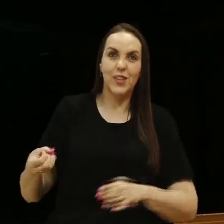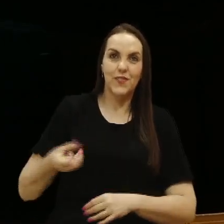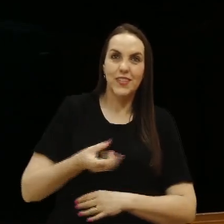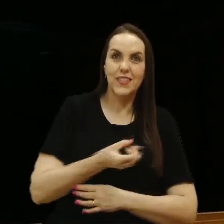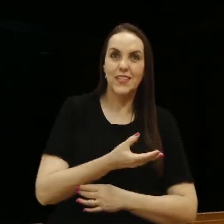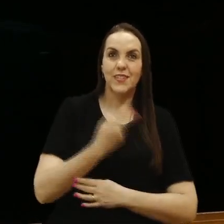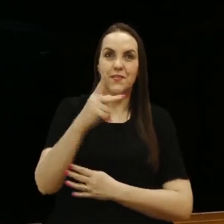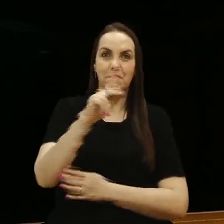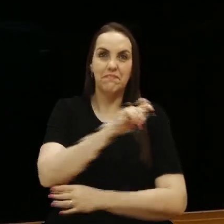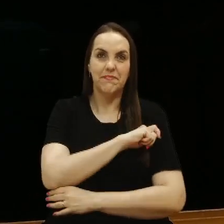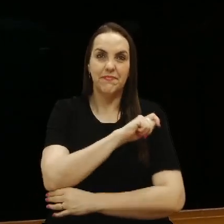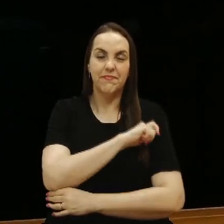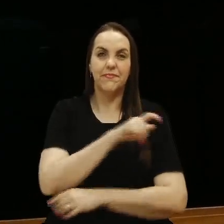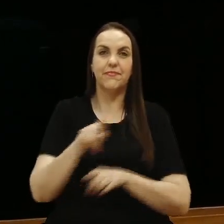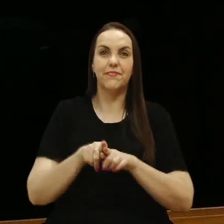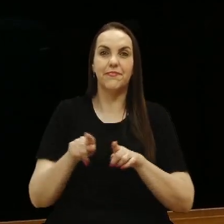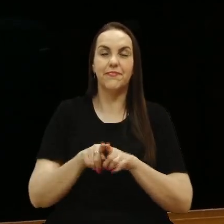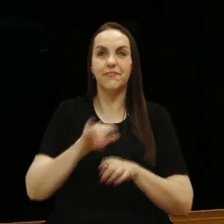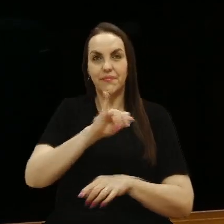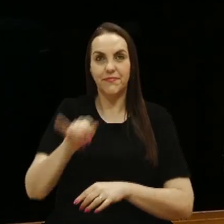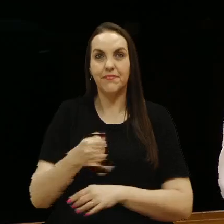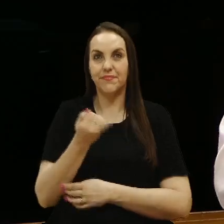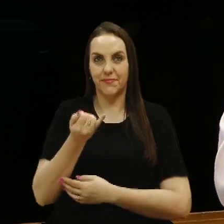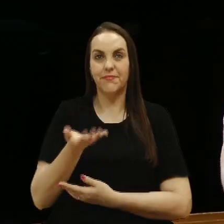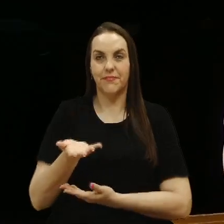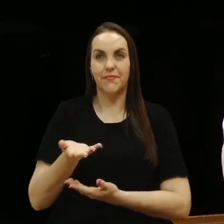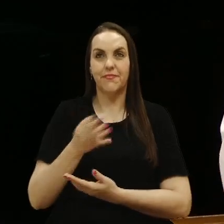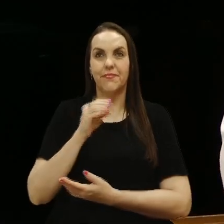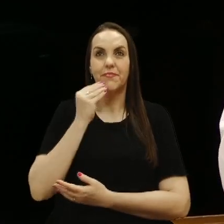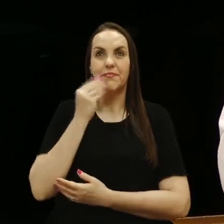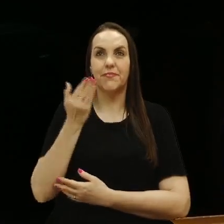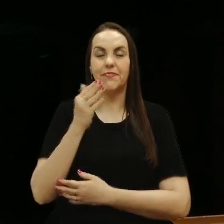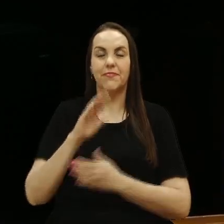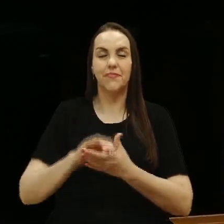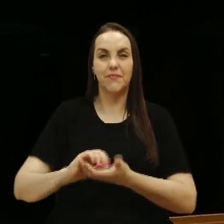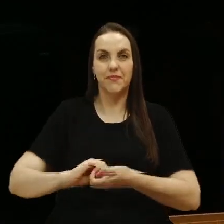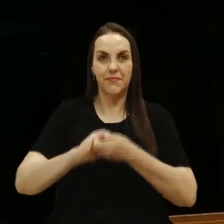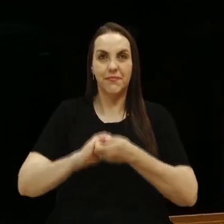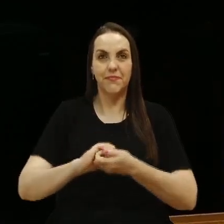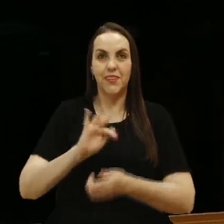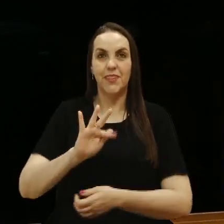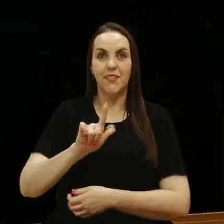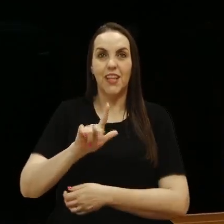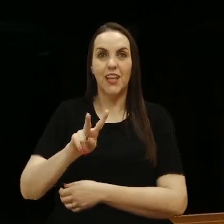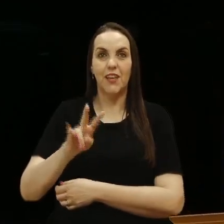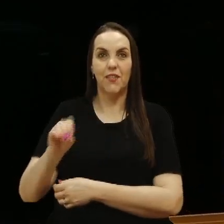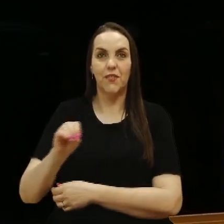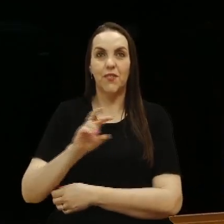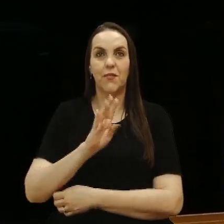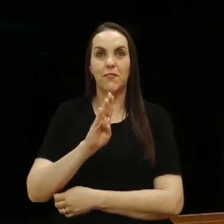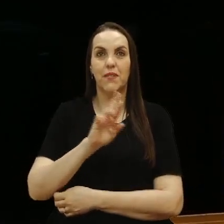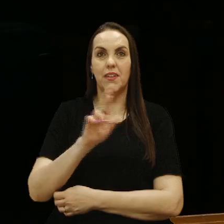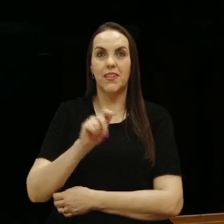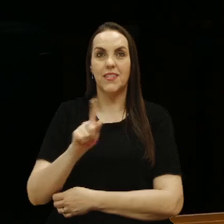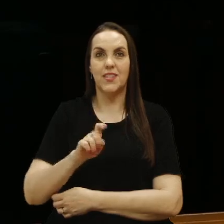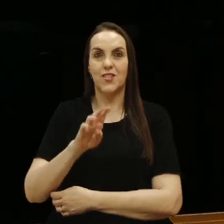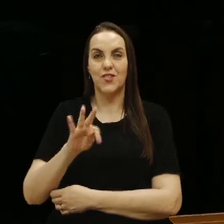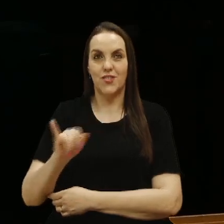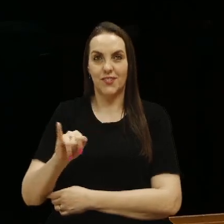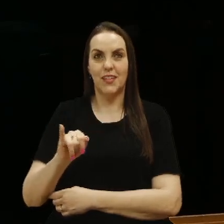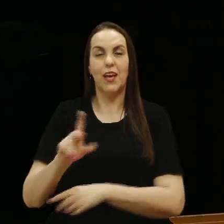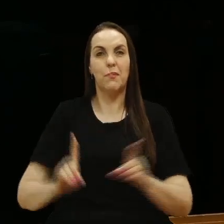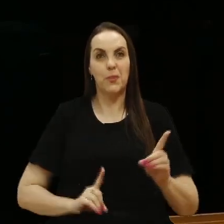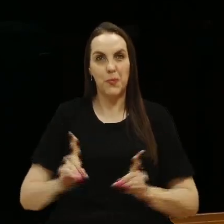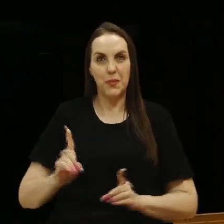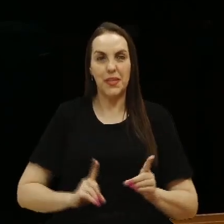teus alunos. E também queria aproveitar essa oportunidade para cumprimentar o Flávio Barazetti, que é primo irmão, se criou com a minha mãe, um exemplo dentro da minha família, meus cumprimentos